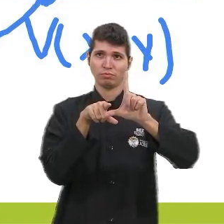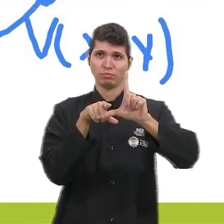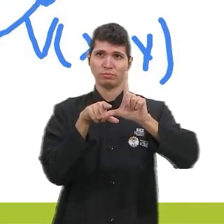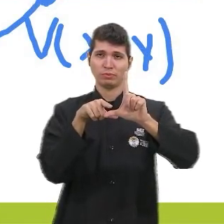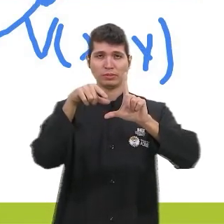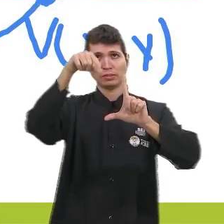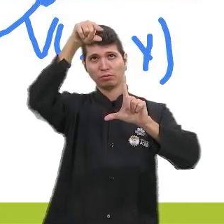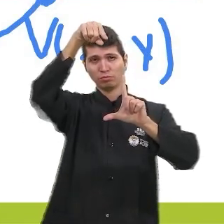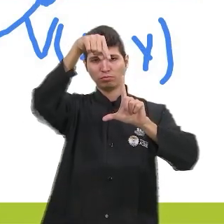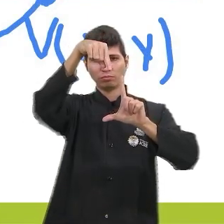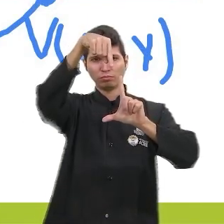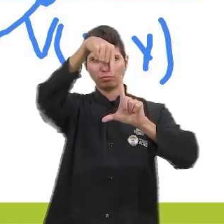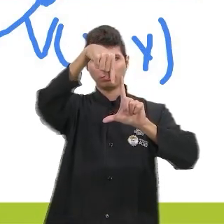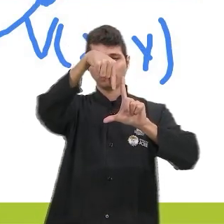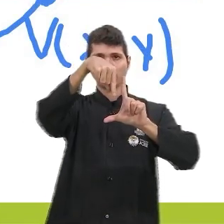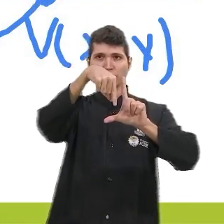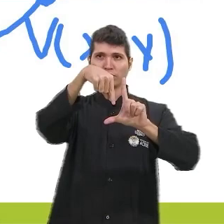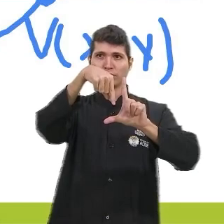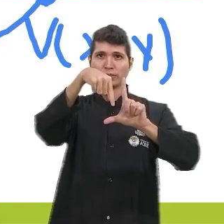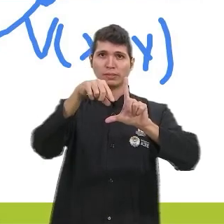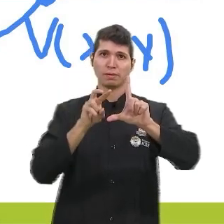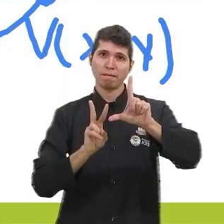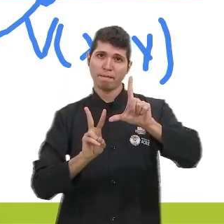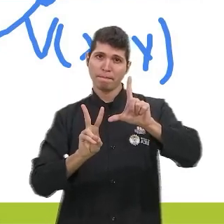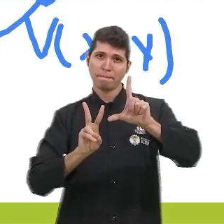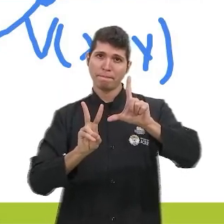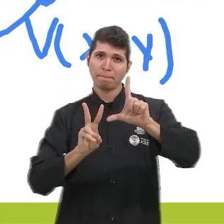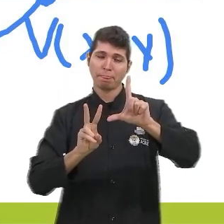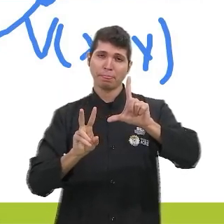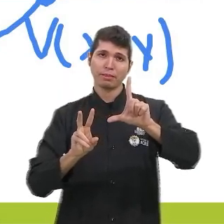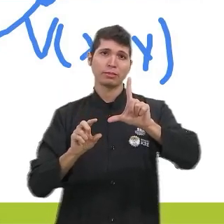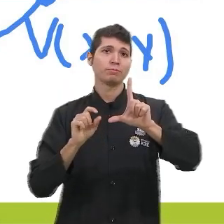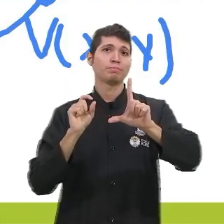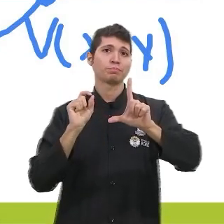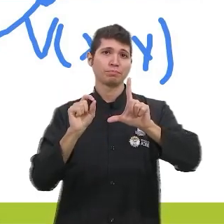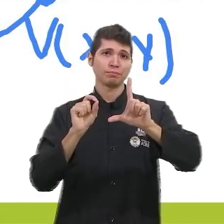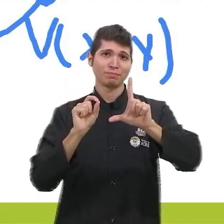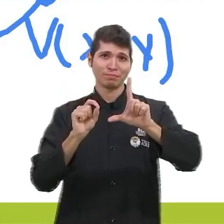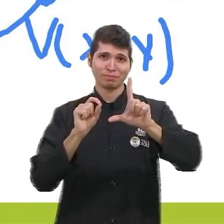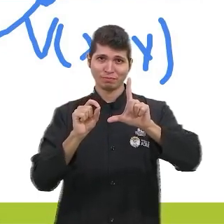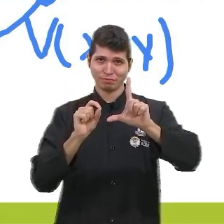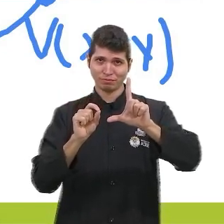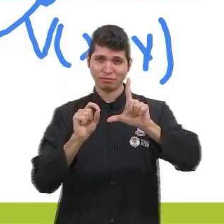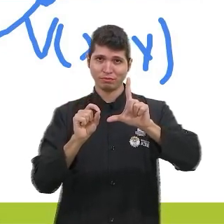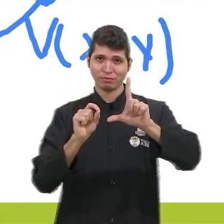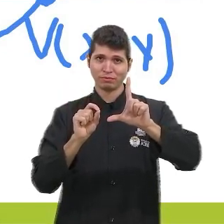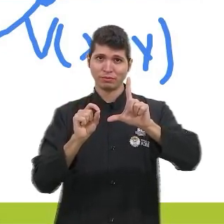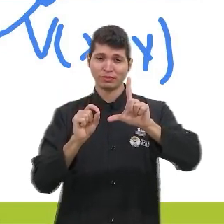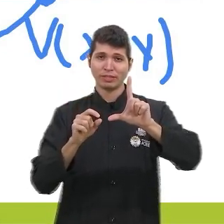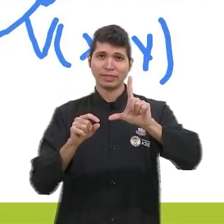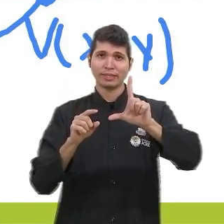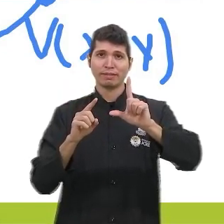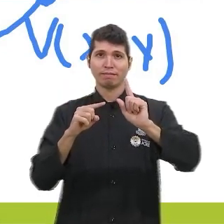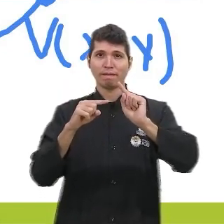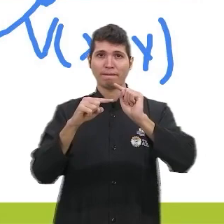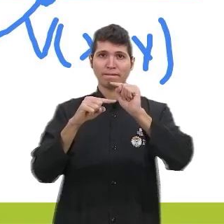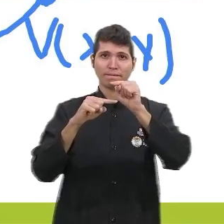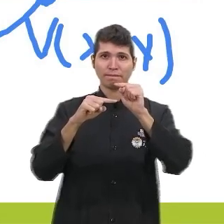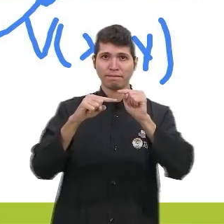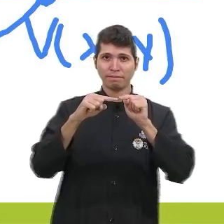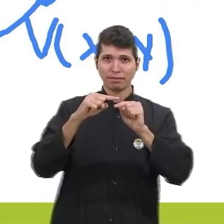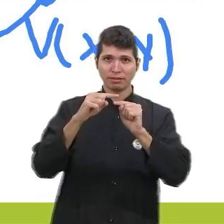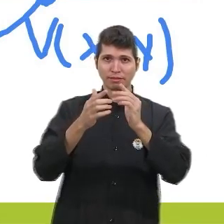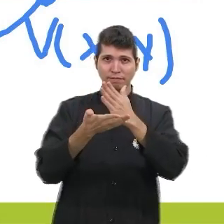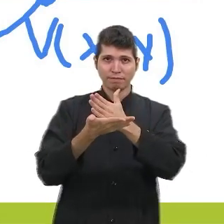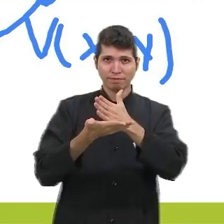um outro macete. Esse cara chamado vértice da parábola, tá bom? Vértice, ele vai dividir a parábola ao